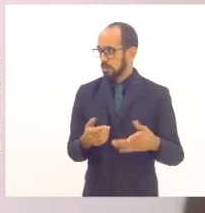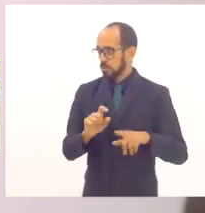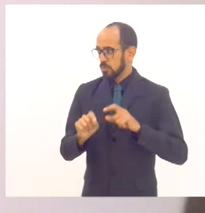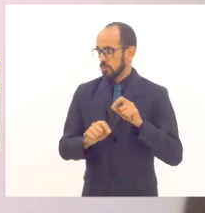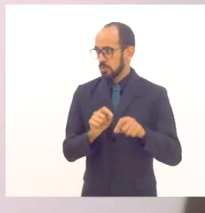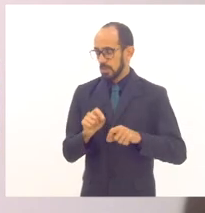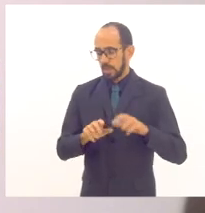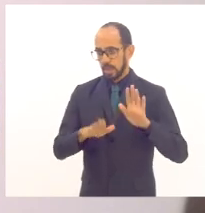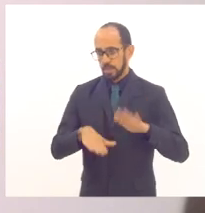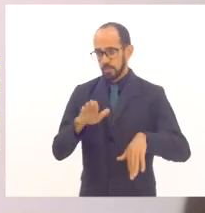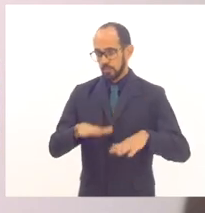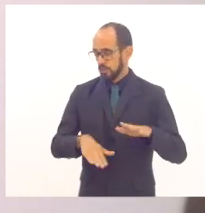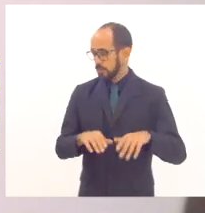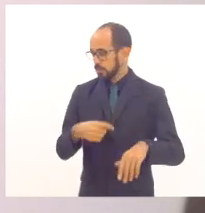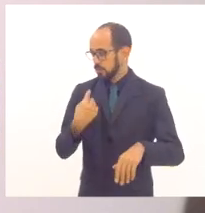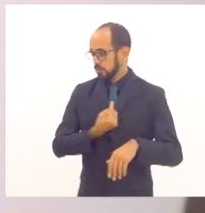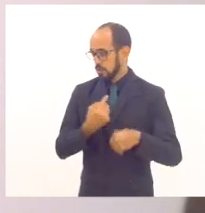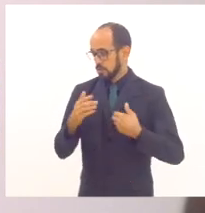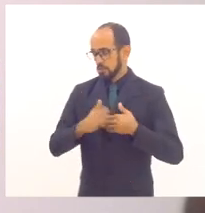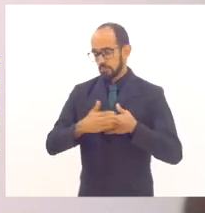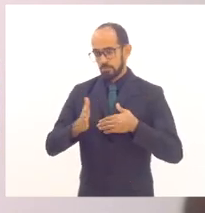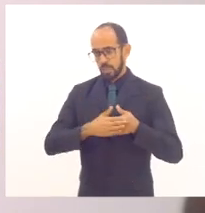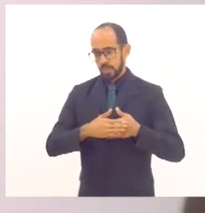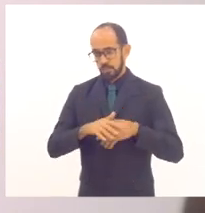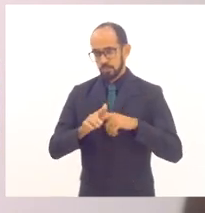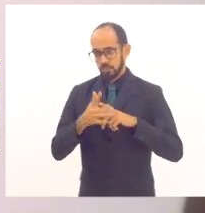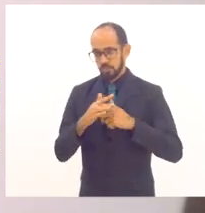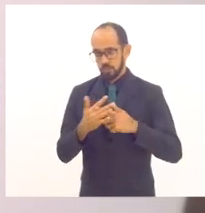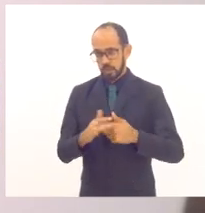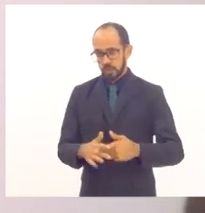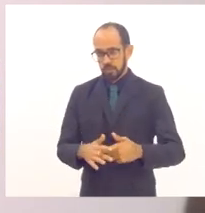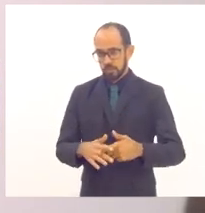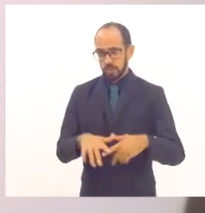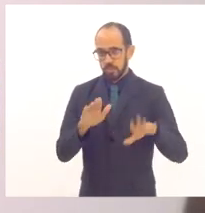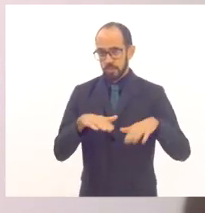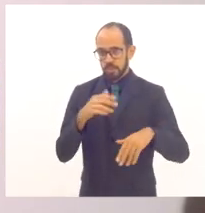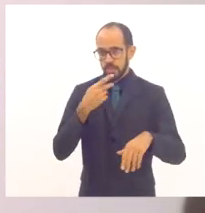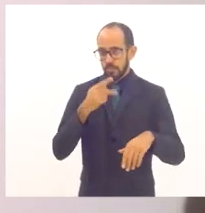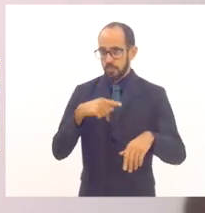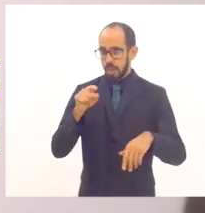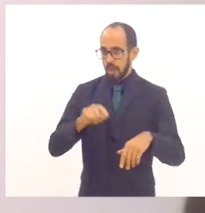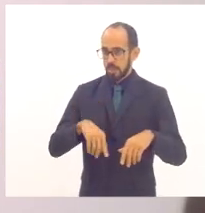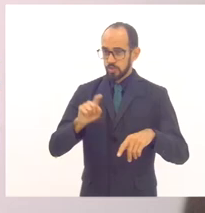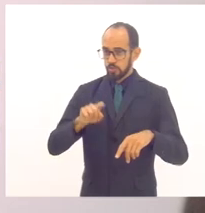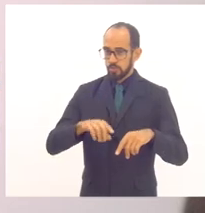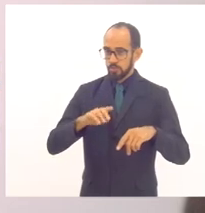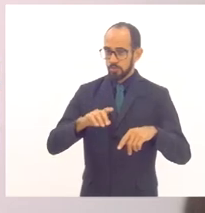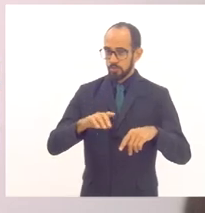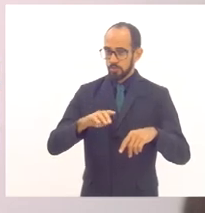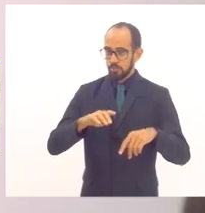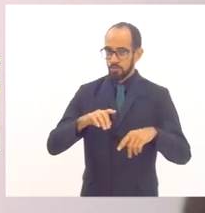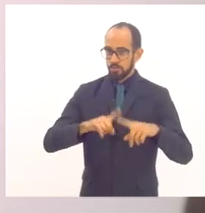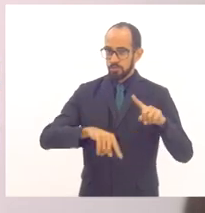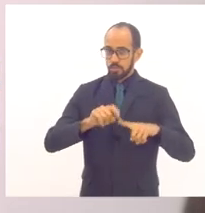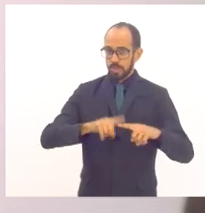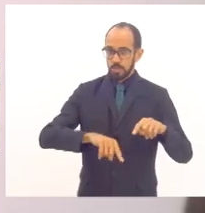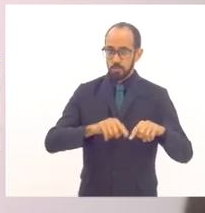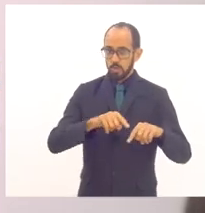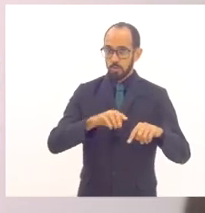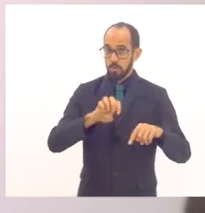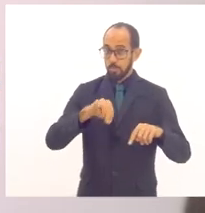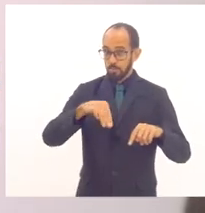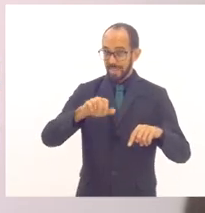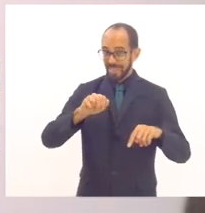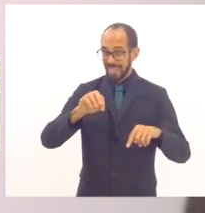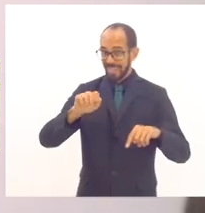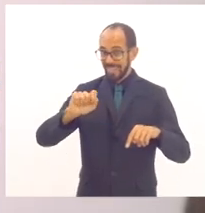muitas vezes nós mesmos corrigimos, porque a pessoa fala de um patrimônio material de uma coisa que não tem materialidade,